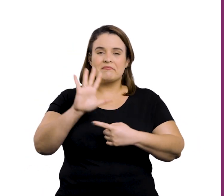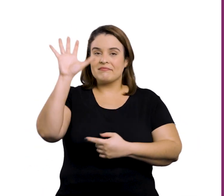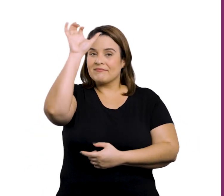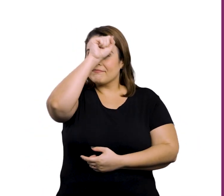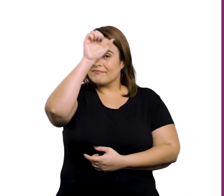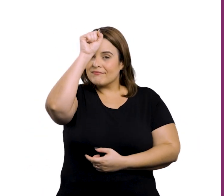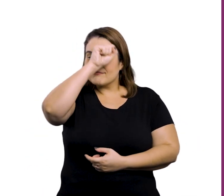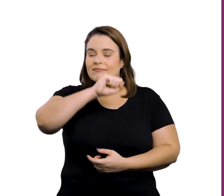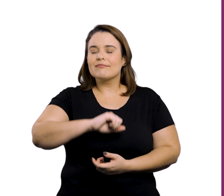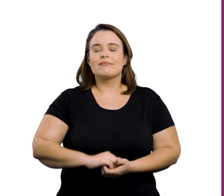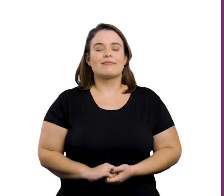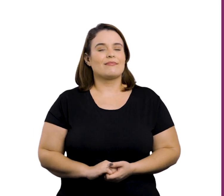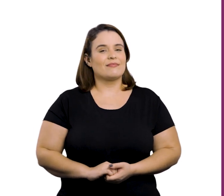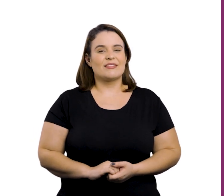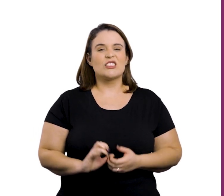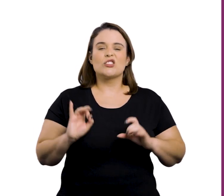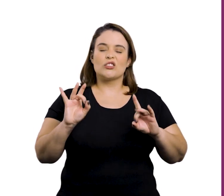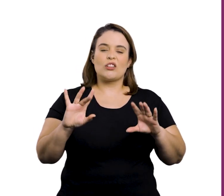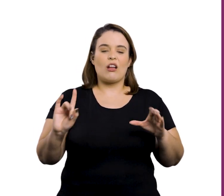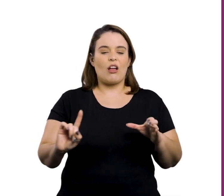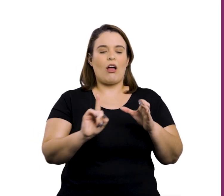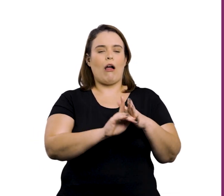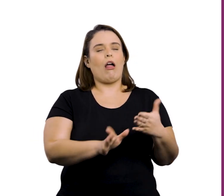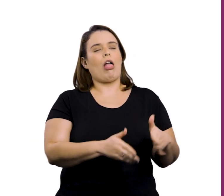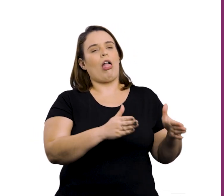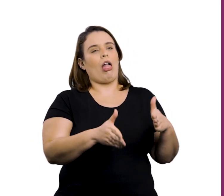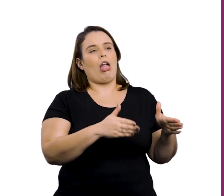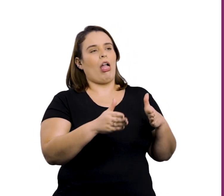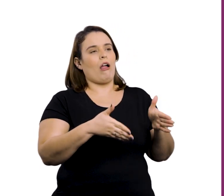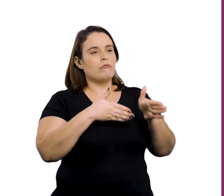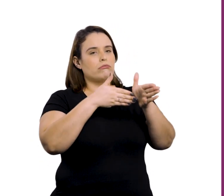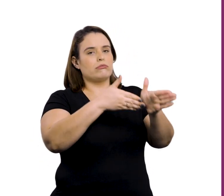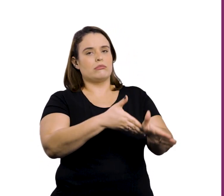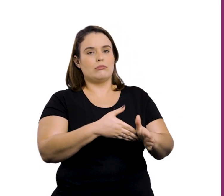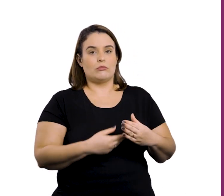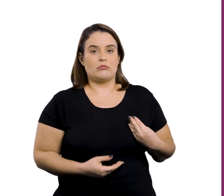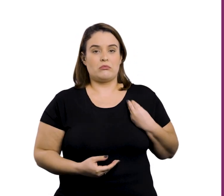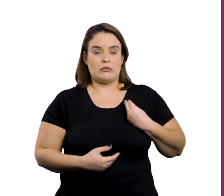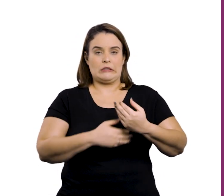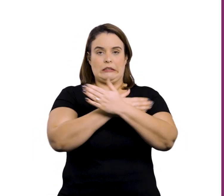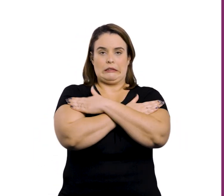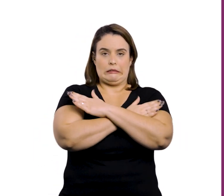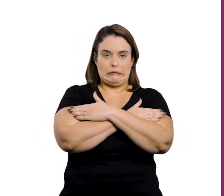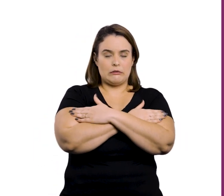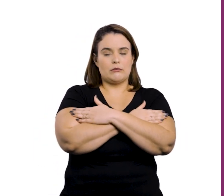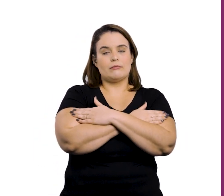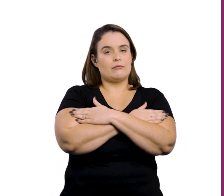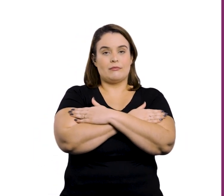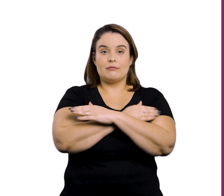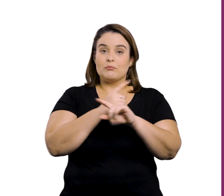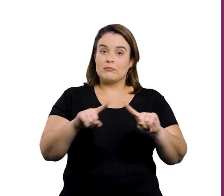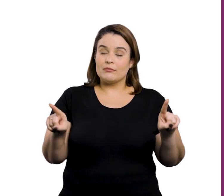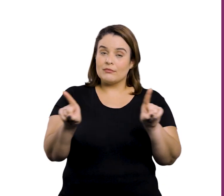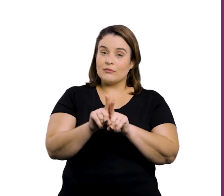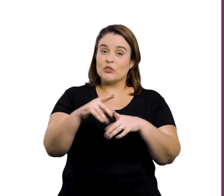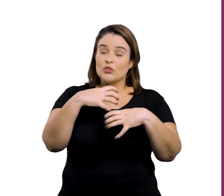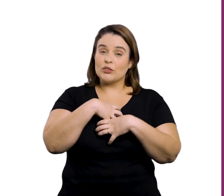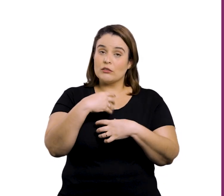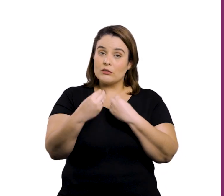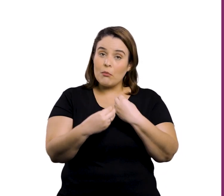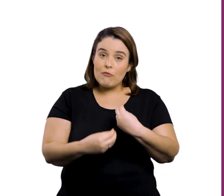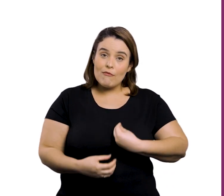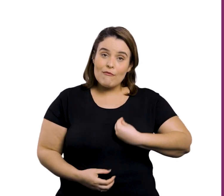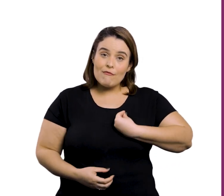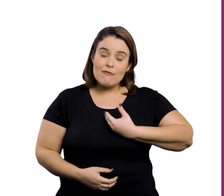e mostra que aprender é mais do que se inserir na vida produtiva e sobreviver à falta de emprego, mas é também